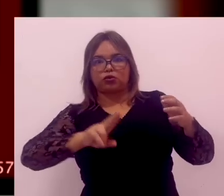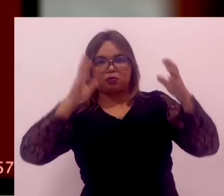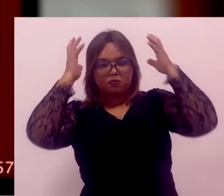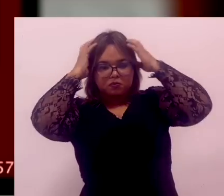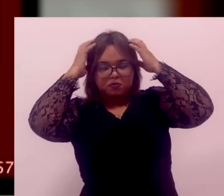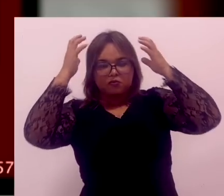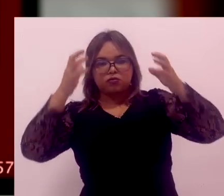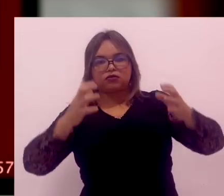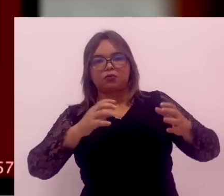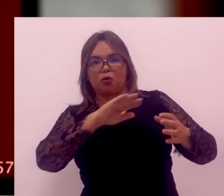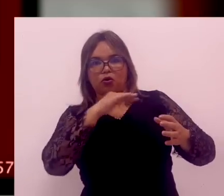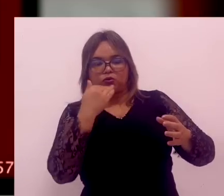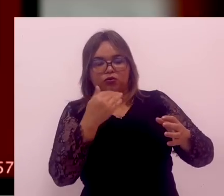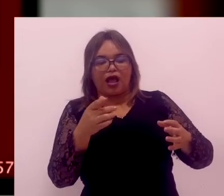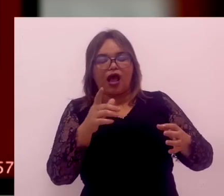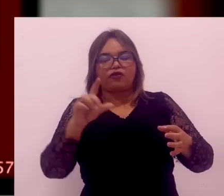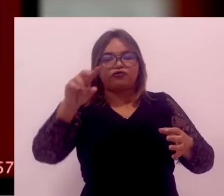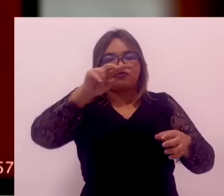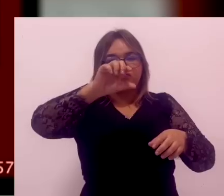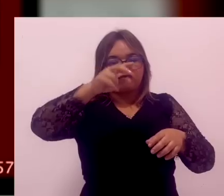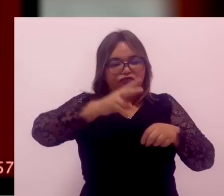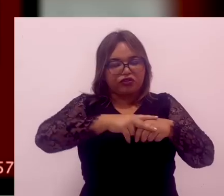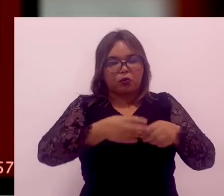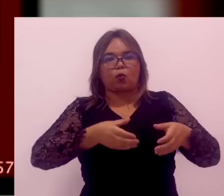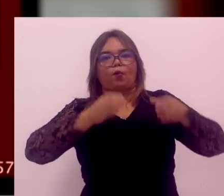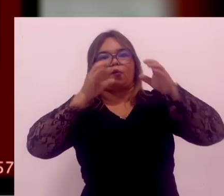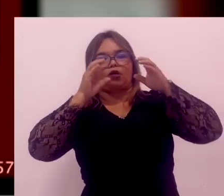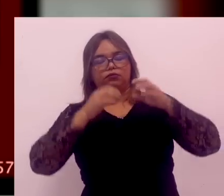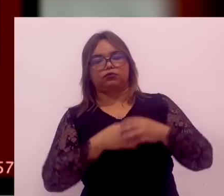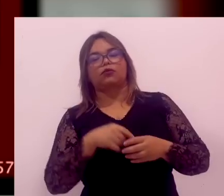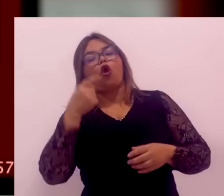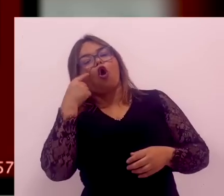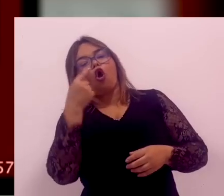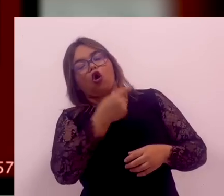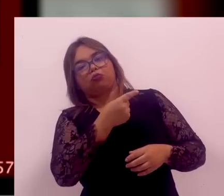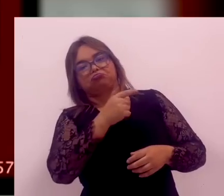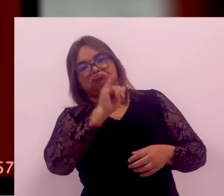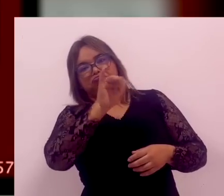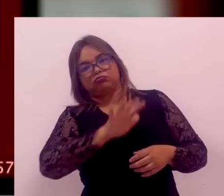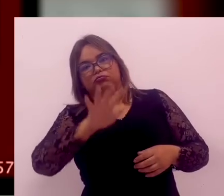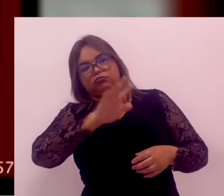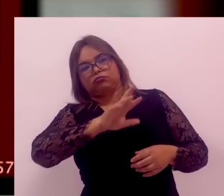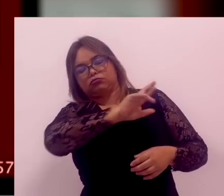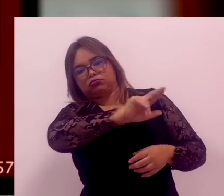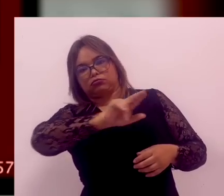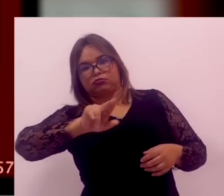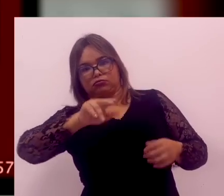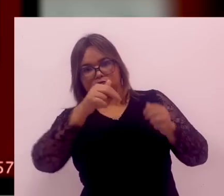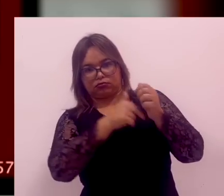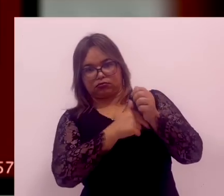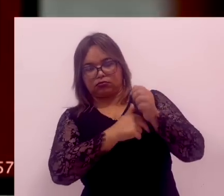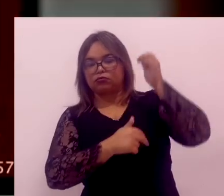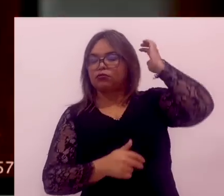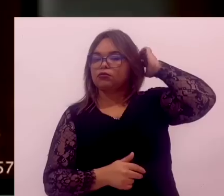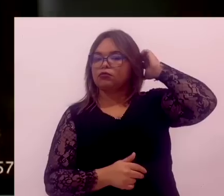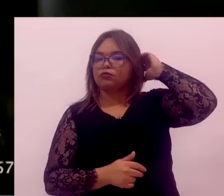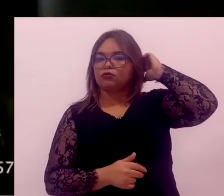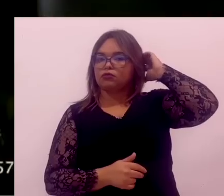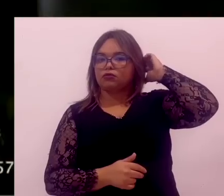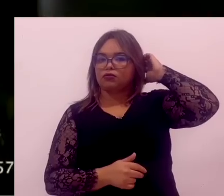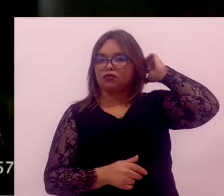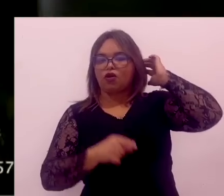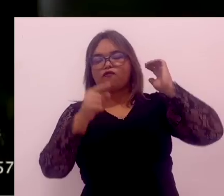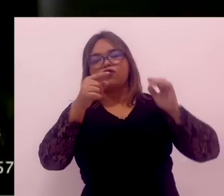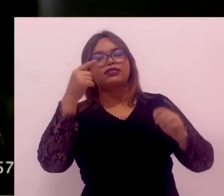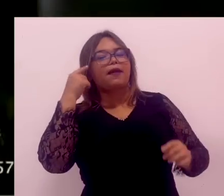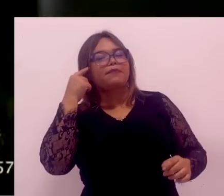para eles, vai perceber que alguns deles são muito interessantes. Se você já pensou que os Vs têm alguma coisa a ver com Volkswagen, eu sugiro que